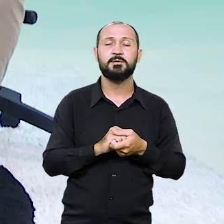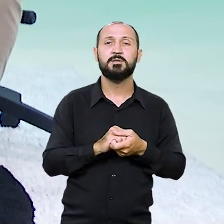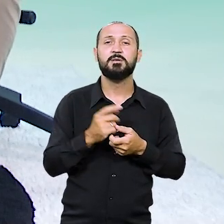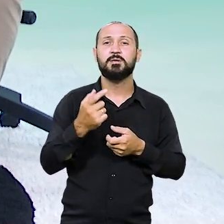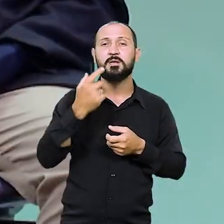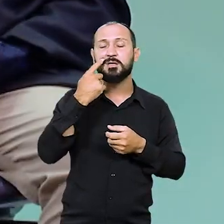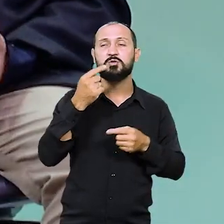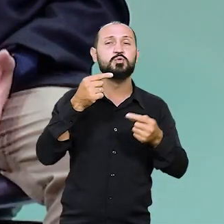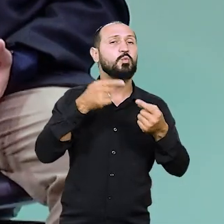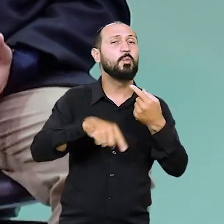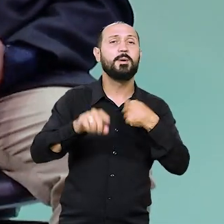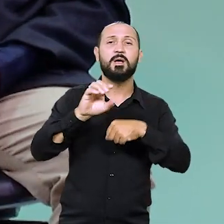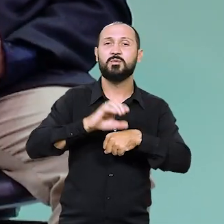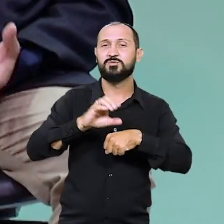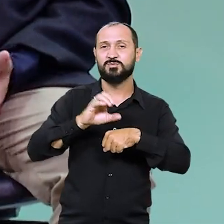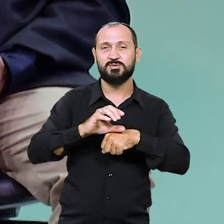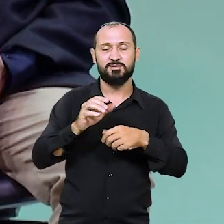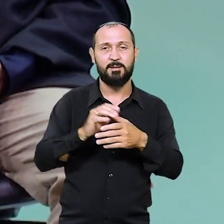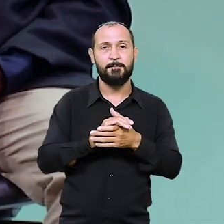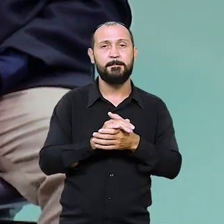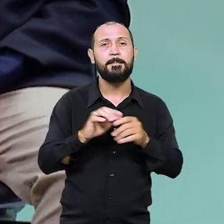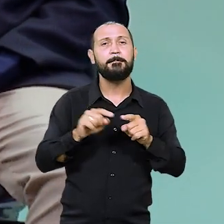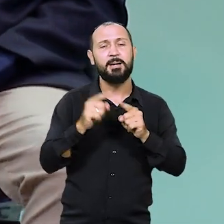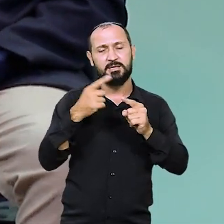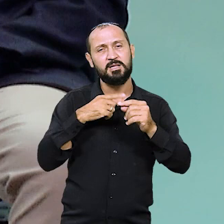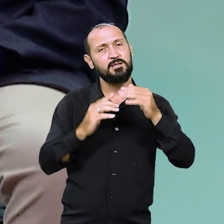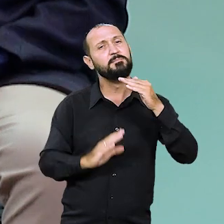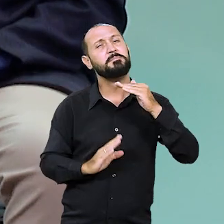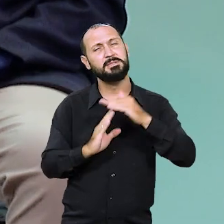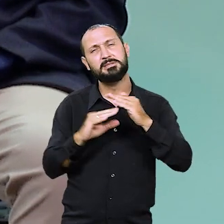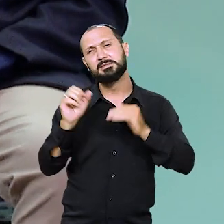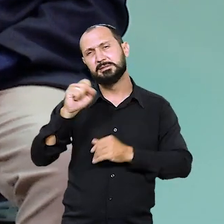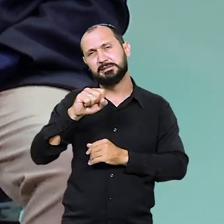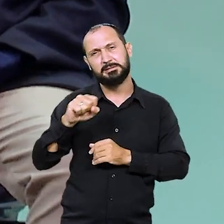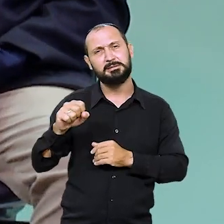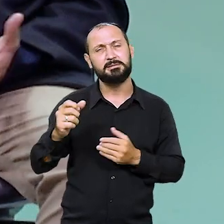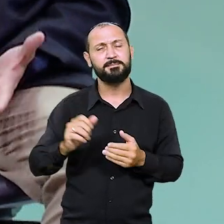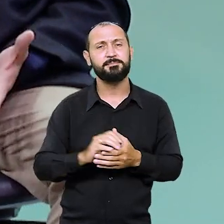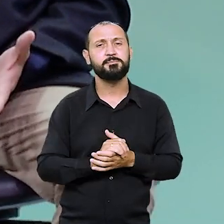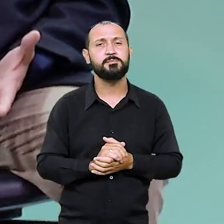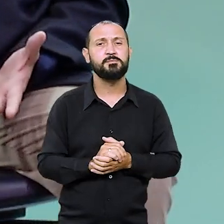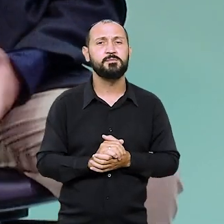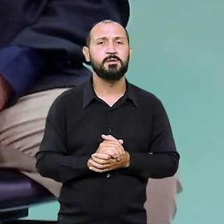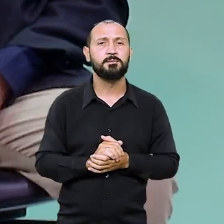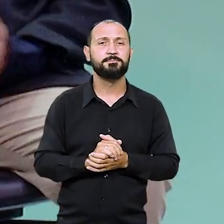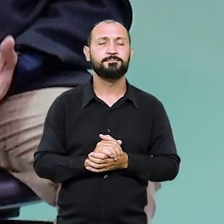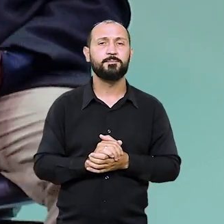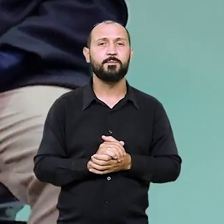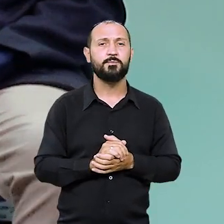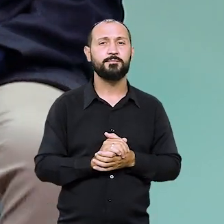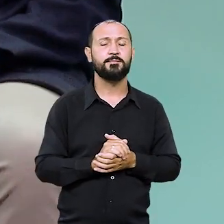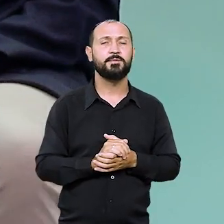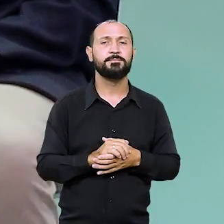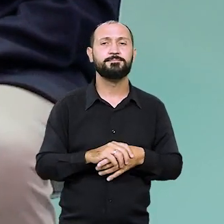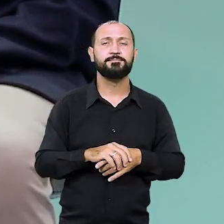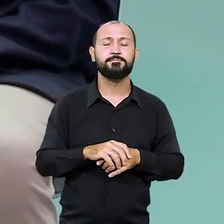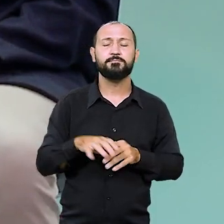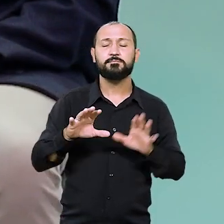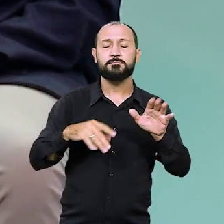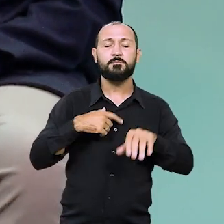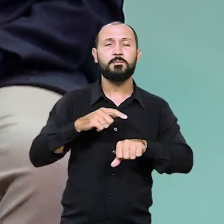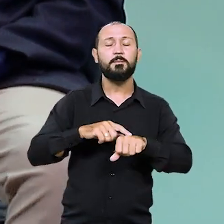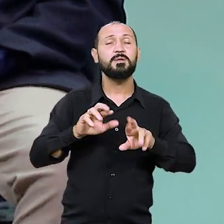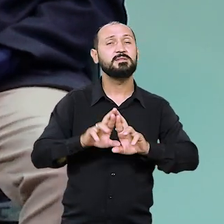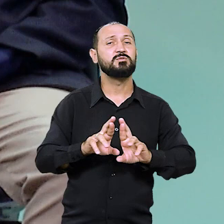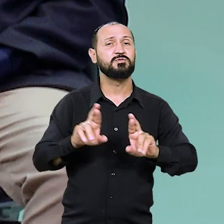advogados dos devedores não poderão alegar, como eles alegavam, que isso se trataria de uma medida inconstitucional, né? Mas claro que há limites, né? Há